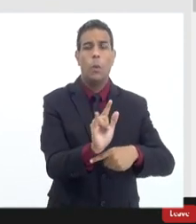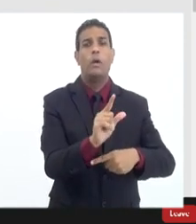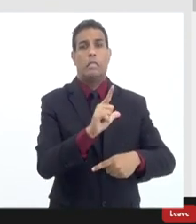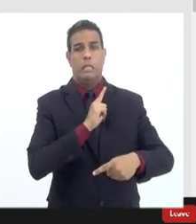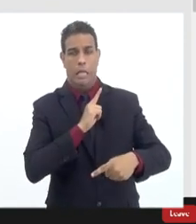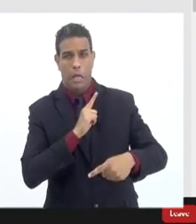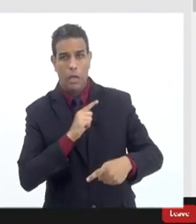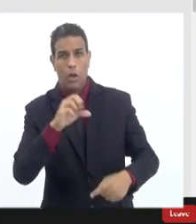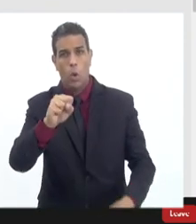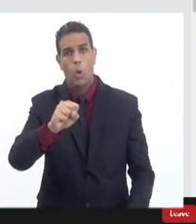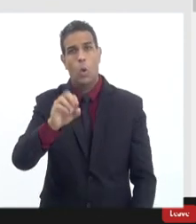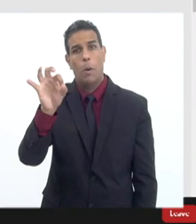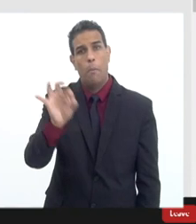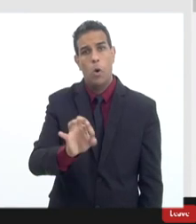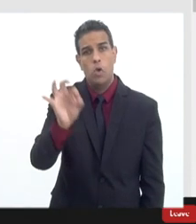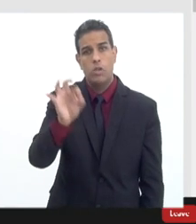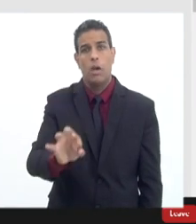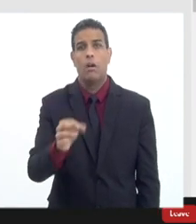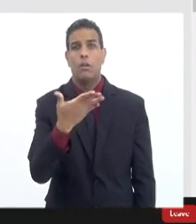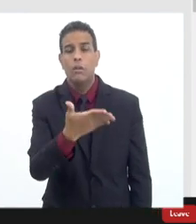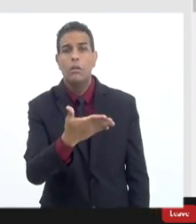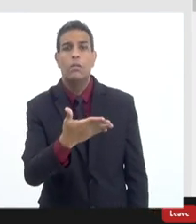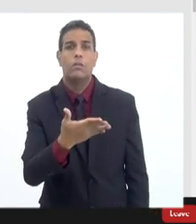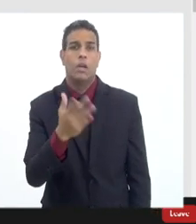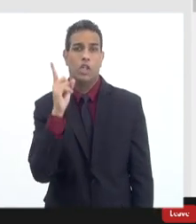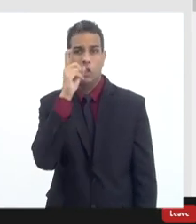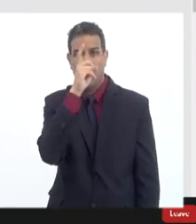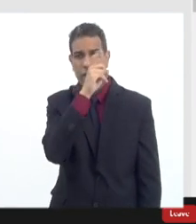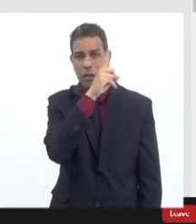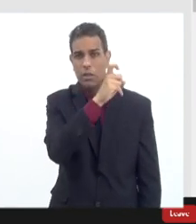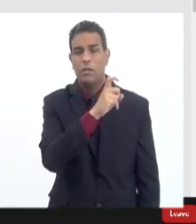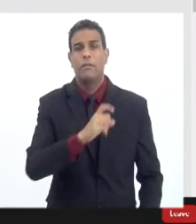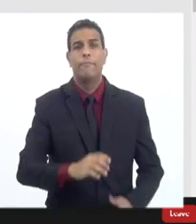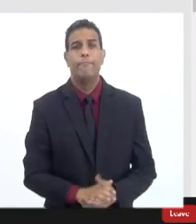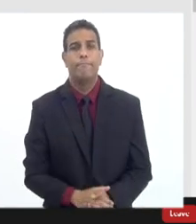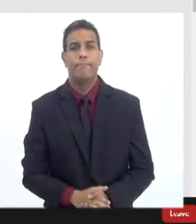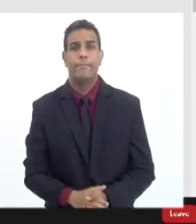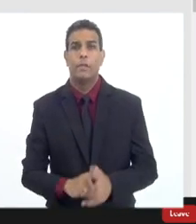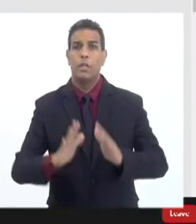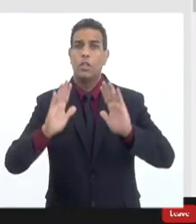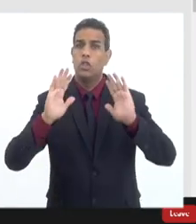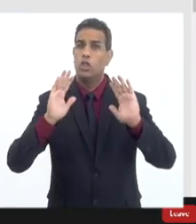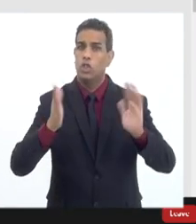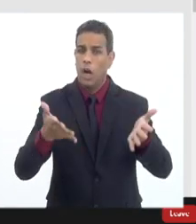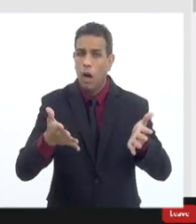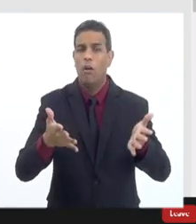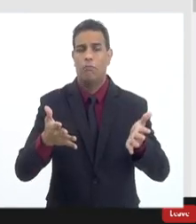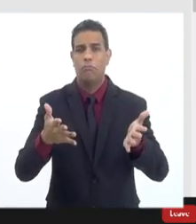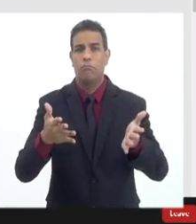Somente 8% tem dificuldades. A gente, inclusive, já